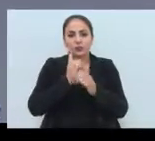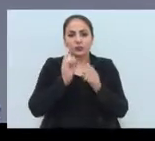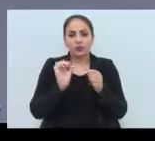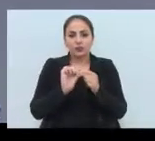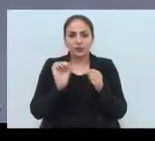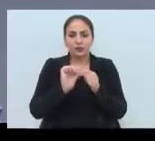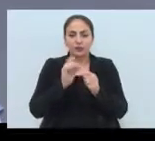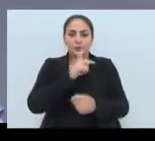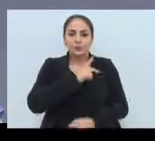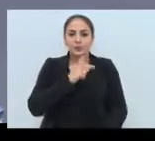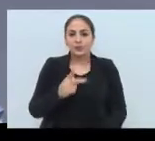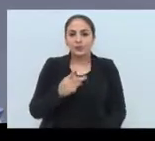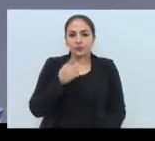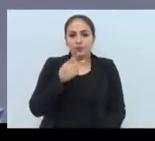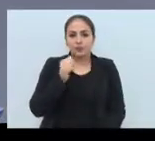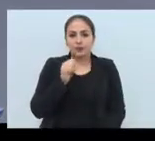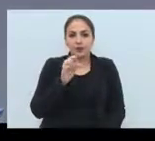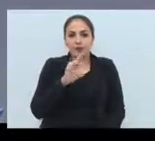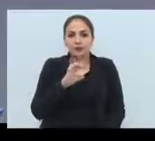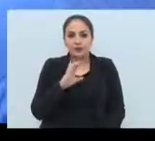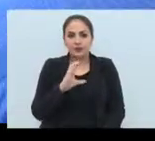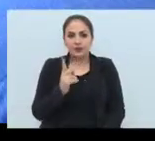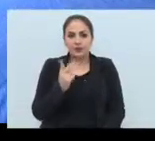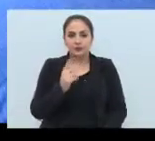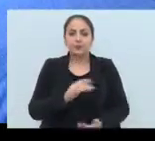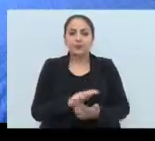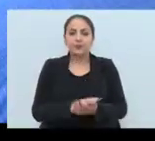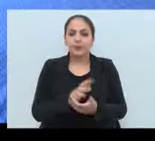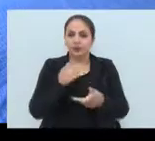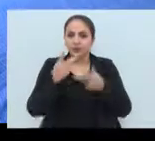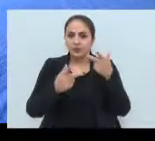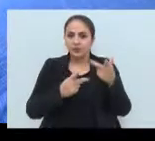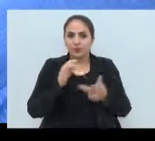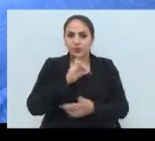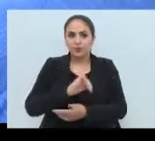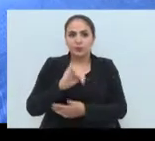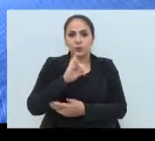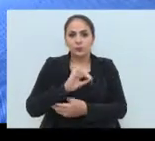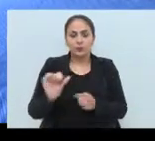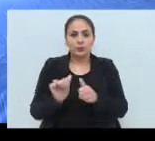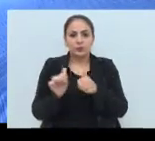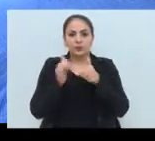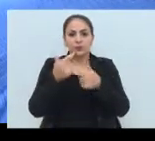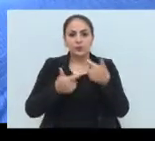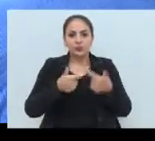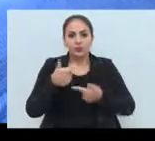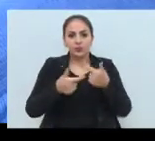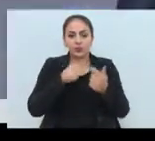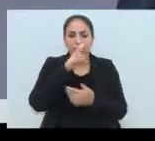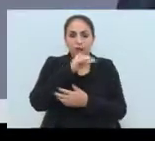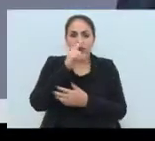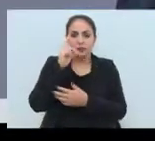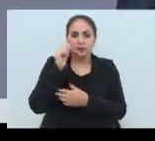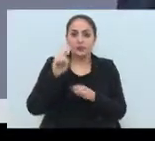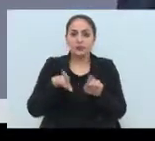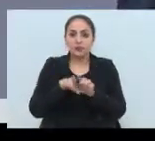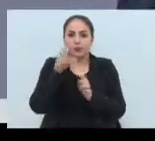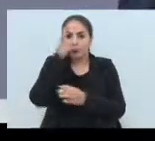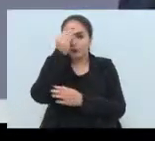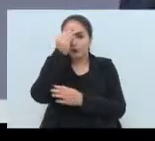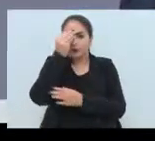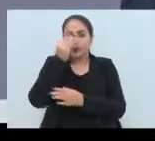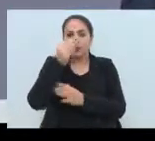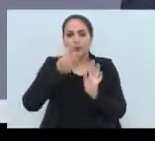presidente do Legislativo, o vereador Patrick Cavalcante. Ele destacou a importância de qualificar o serviço no município e compreender